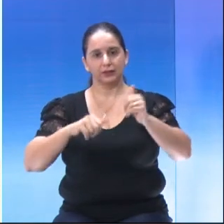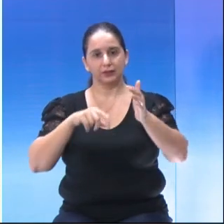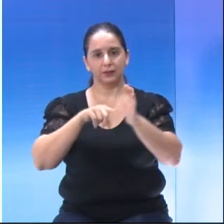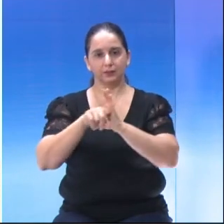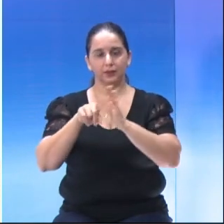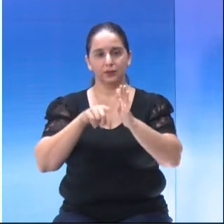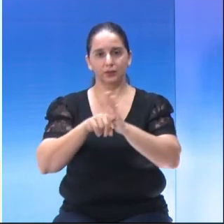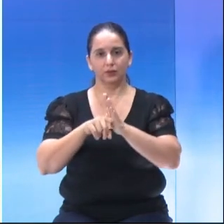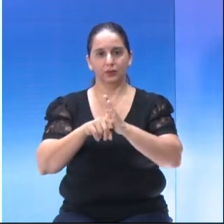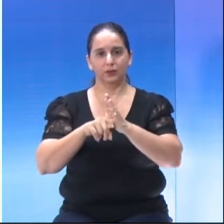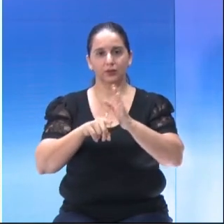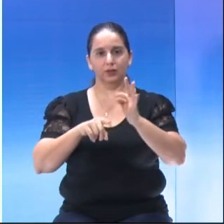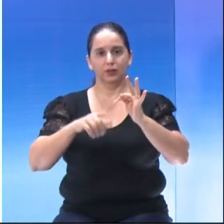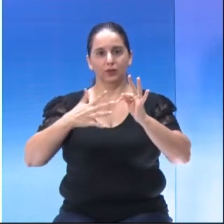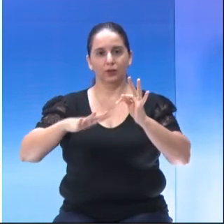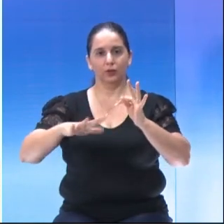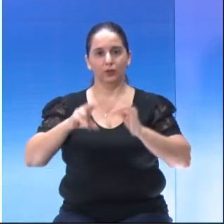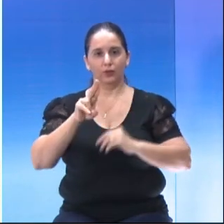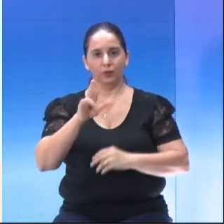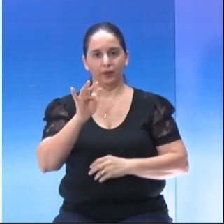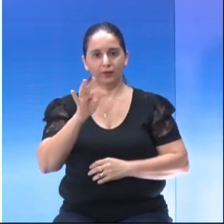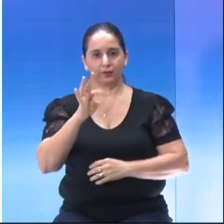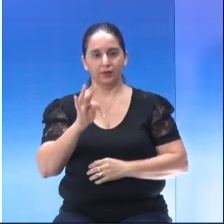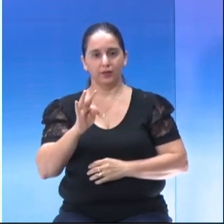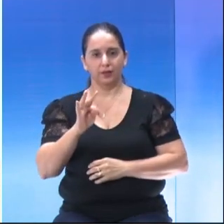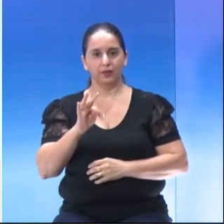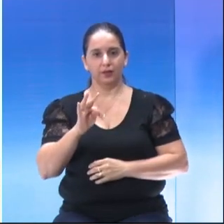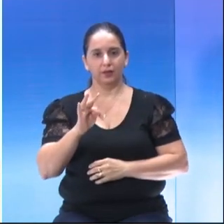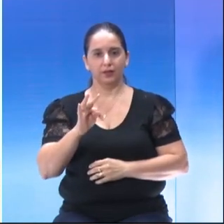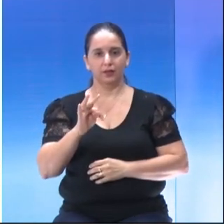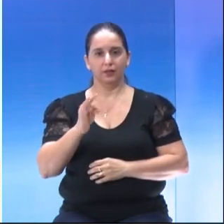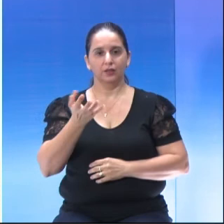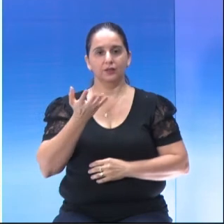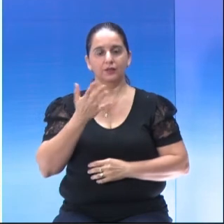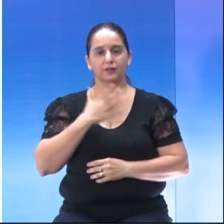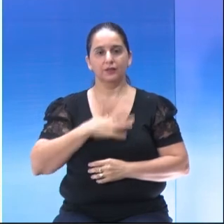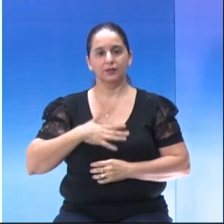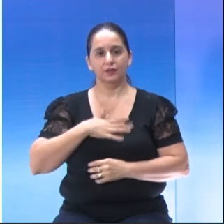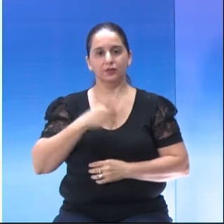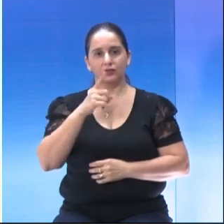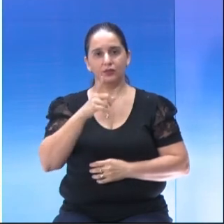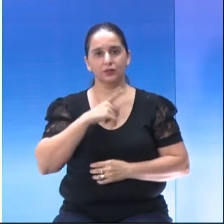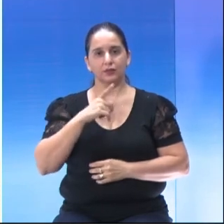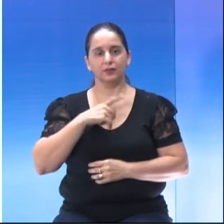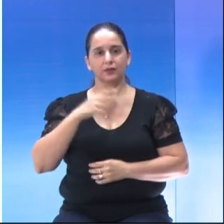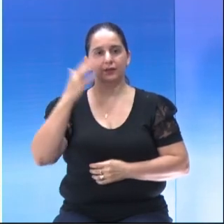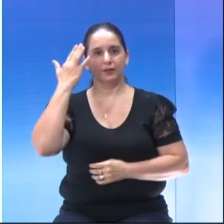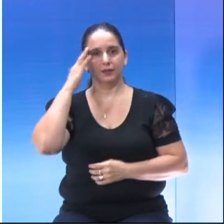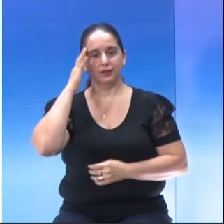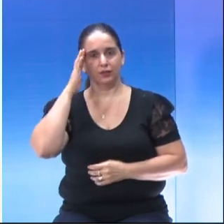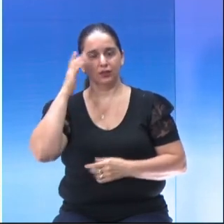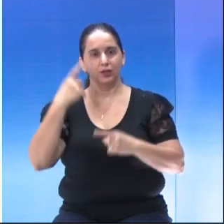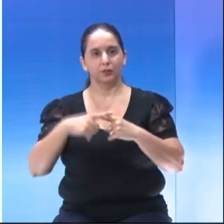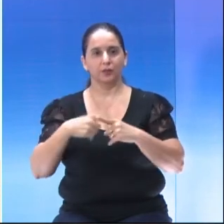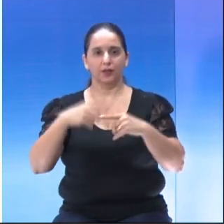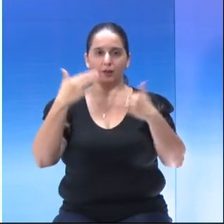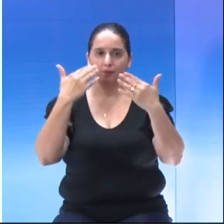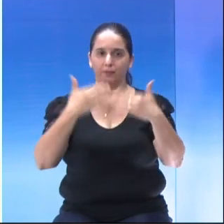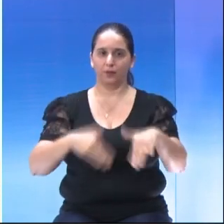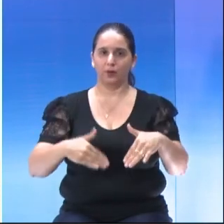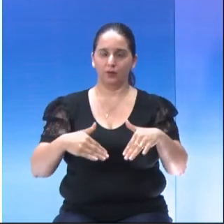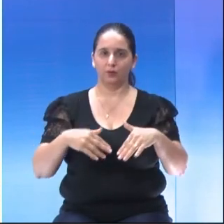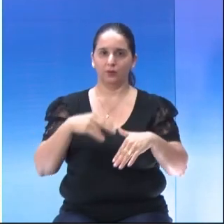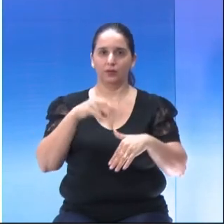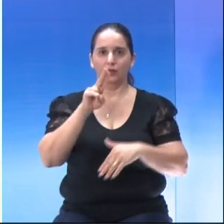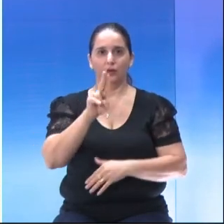da UFT. E espero, pessoal, que vocês tenham entendido um pouquinho mais, né, que as provas da UFT, pelo menos